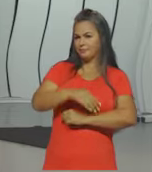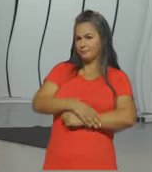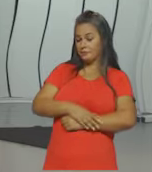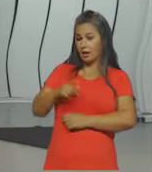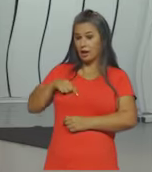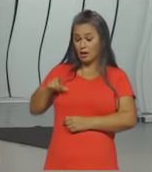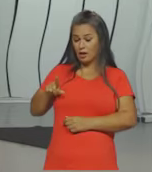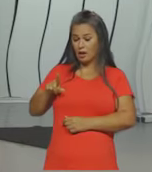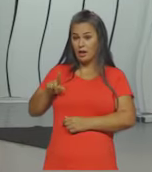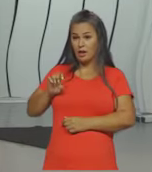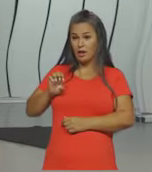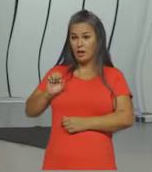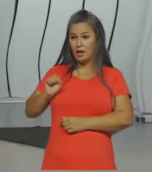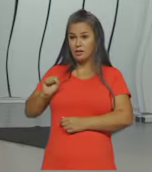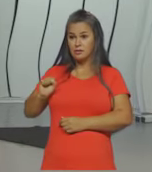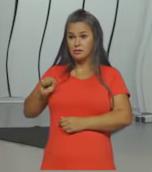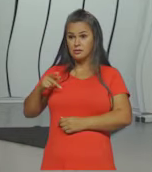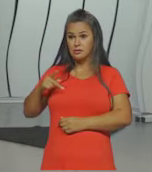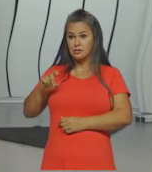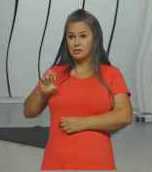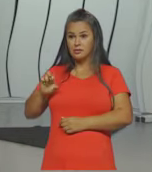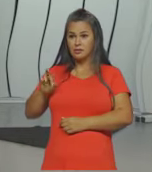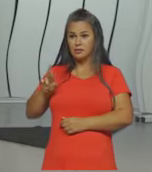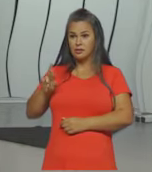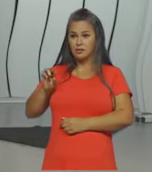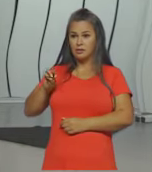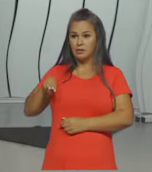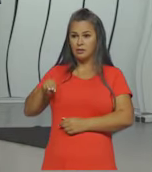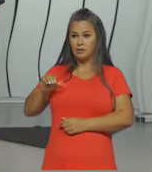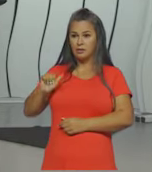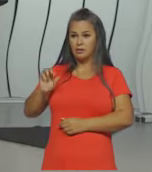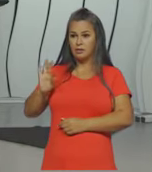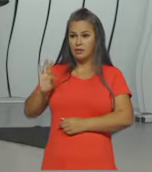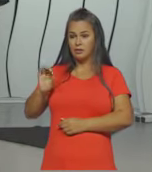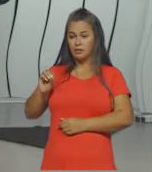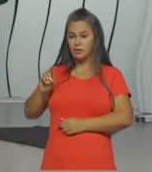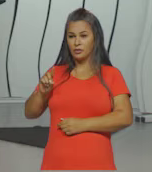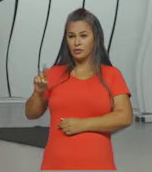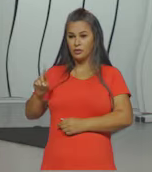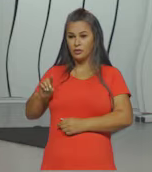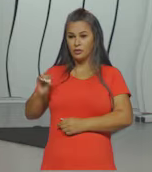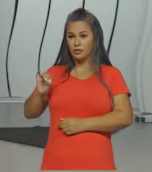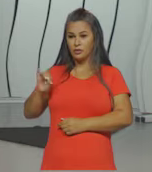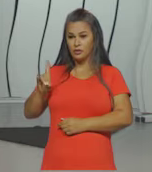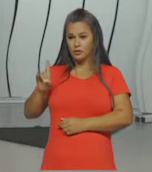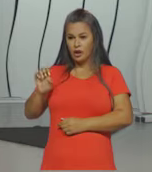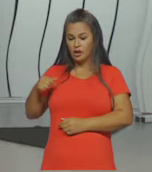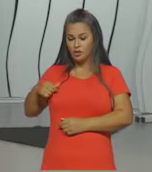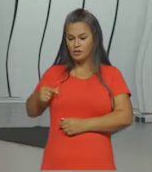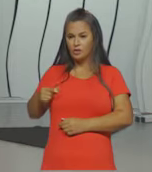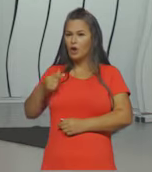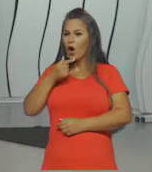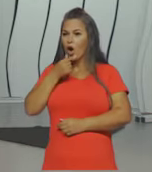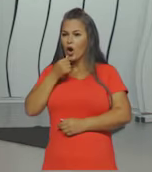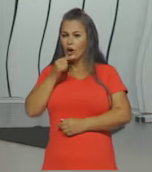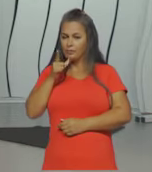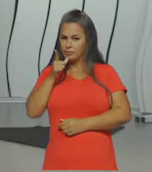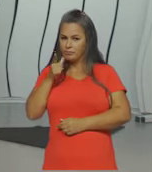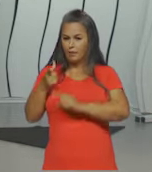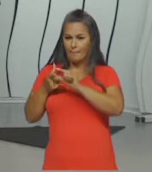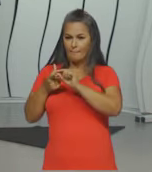até 5 dias vivos. Então, você tira uns dias para trás e uns dias para frente. Então, você tem